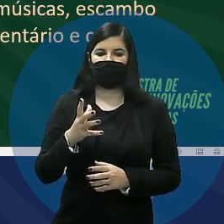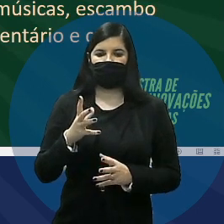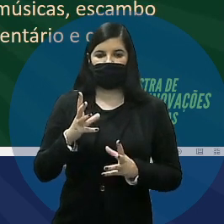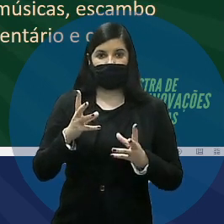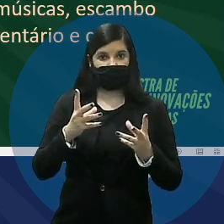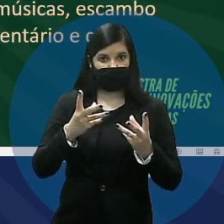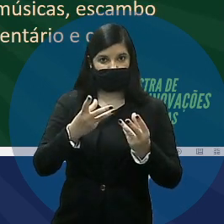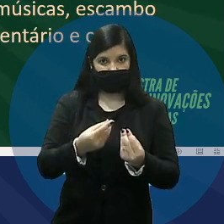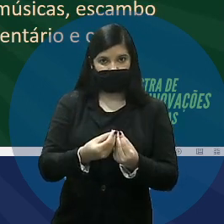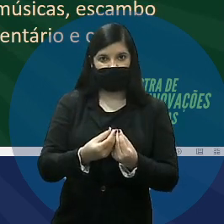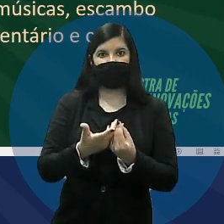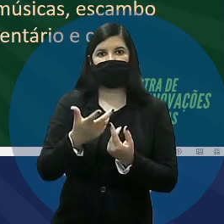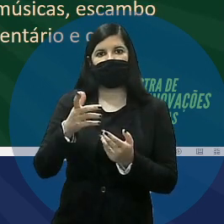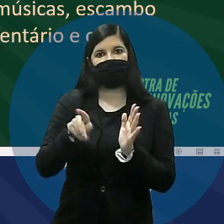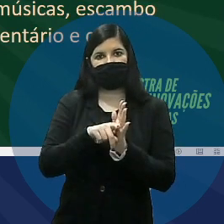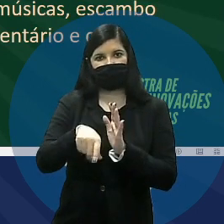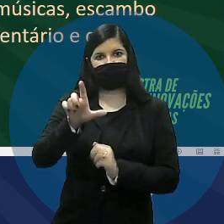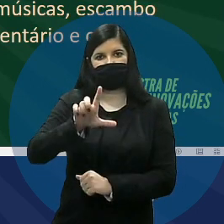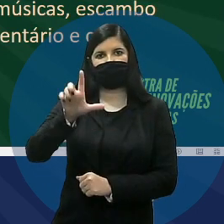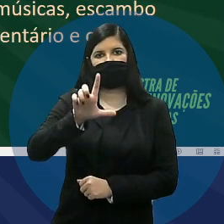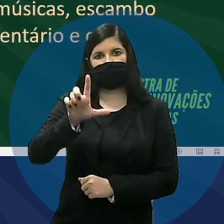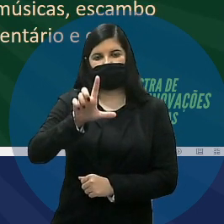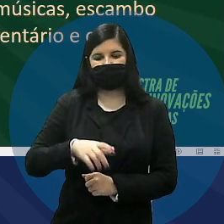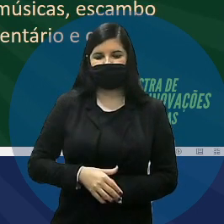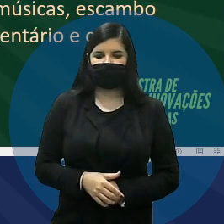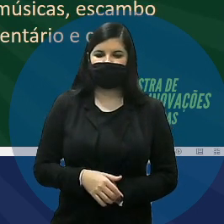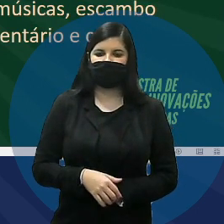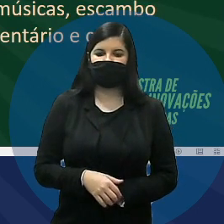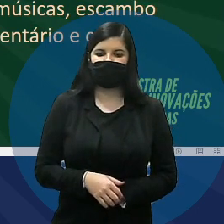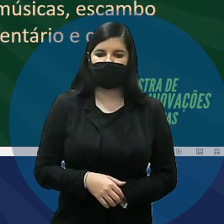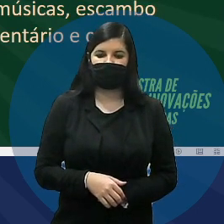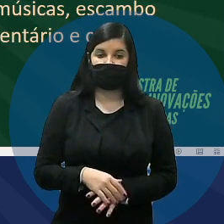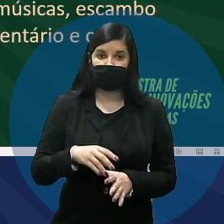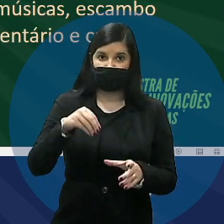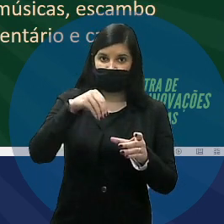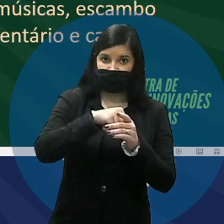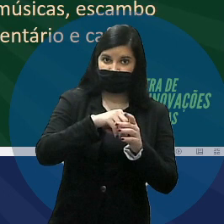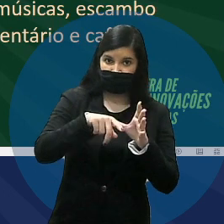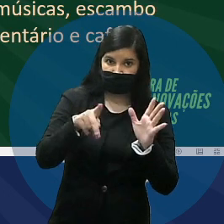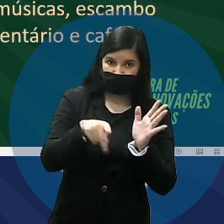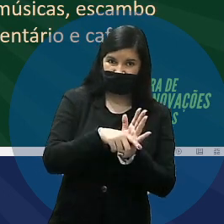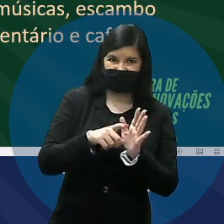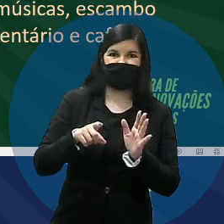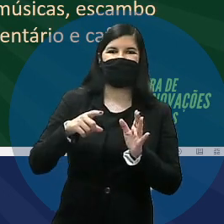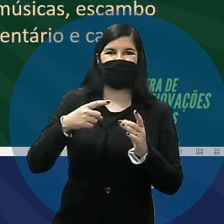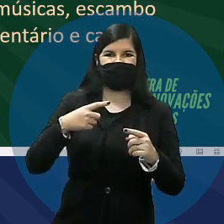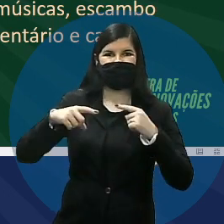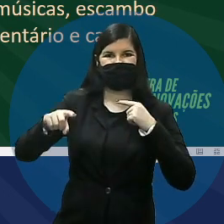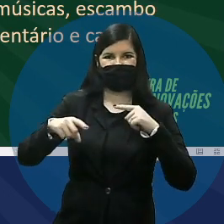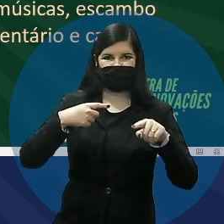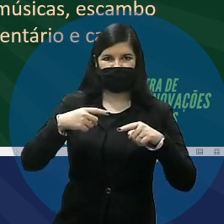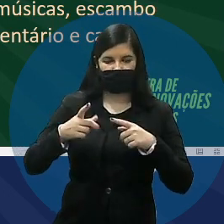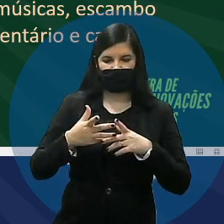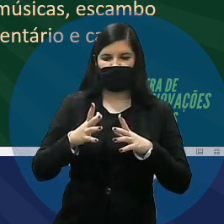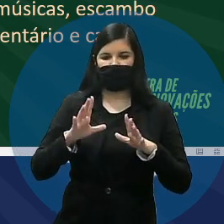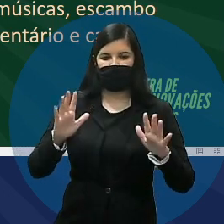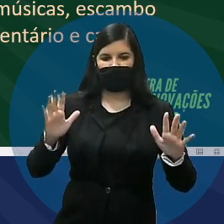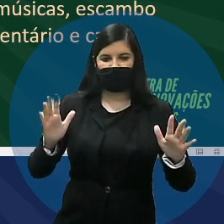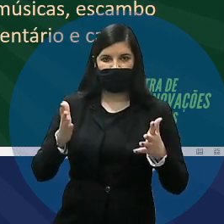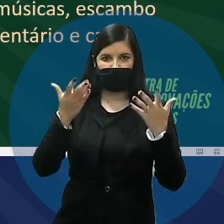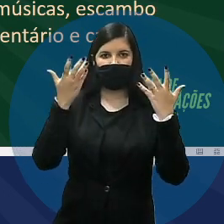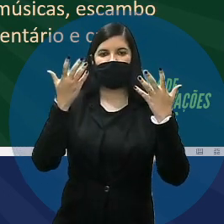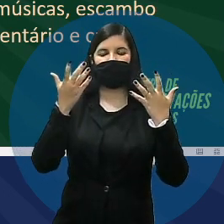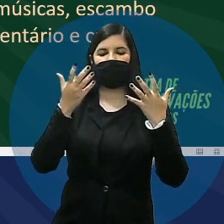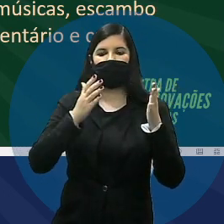modalidade literária, né? E dentro desse sarau, ele foi arquitetado como um evento que